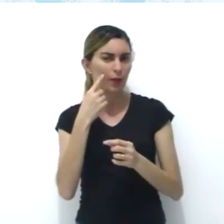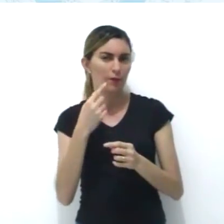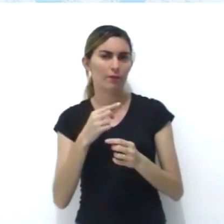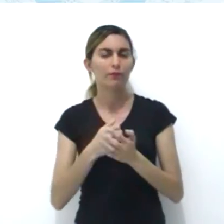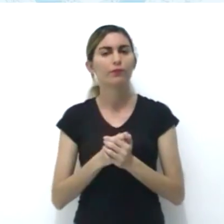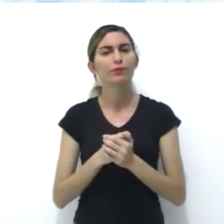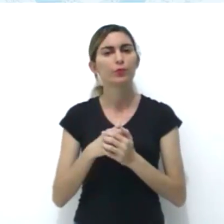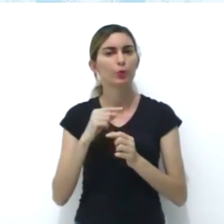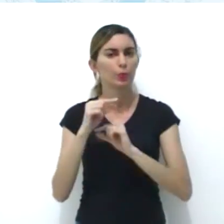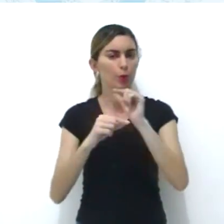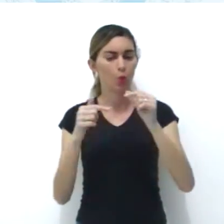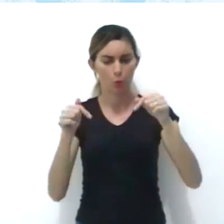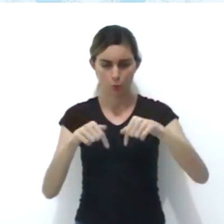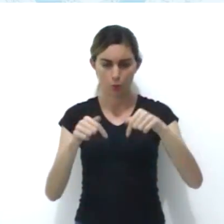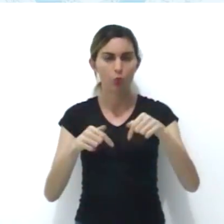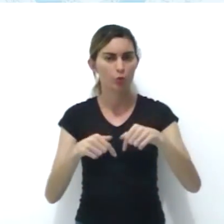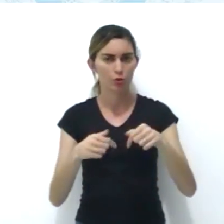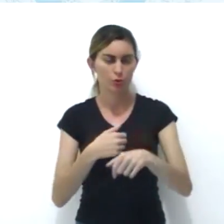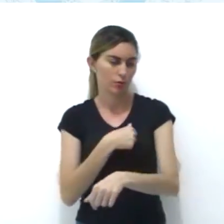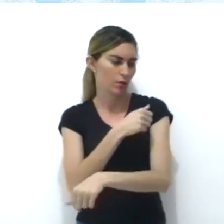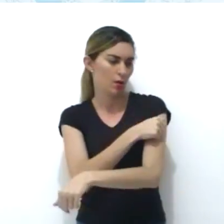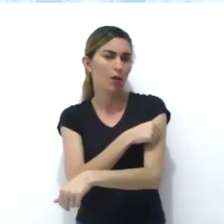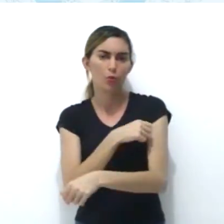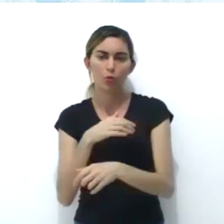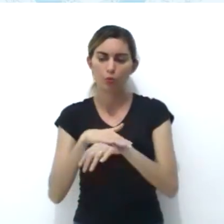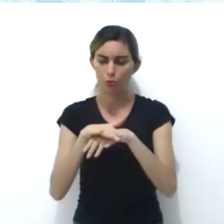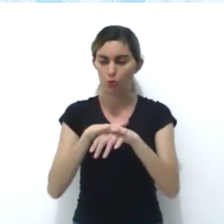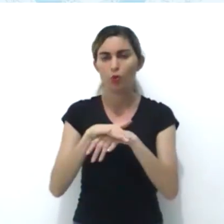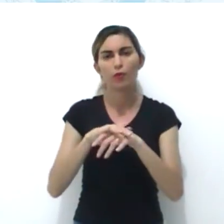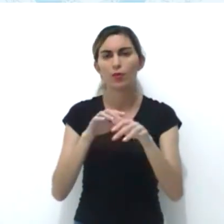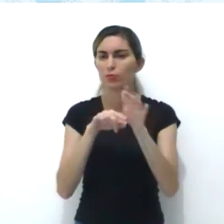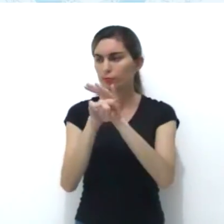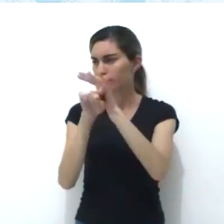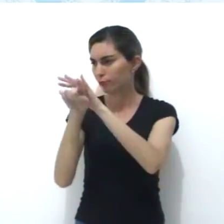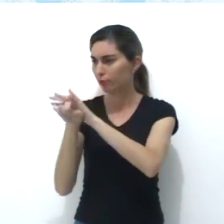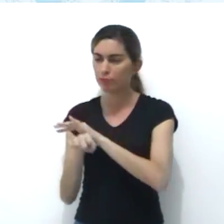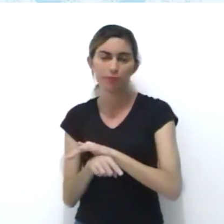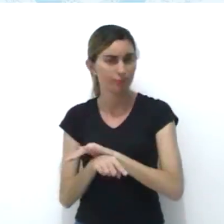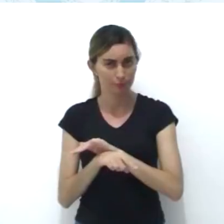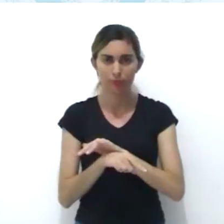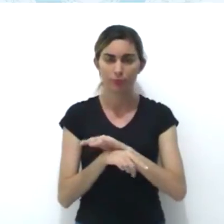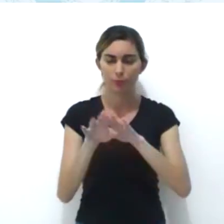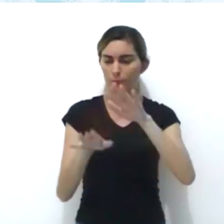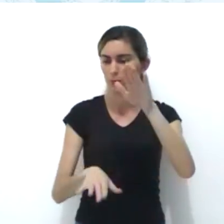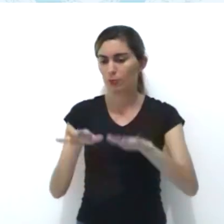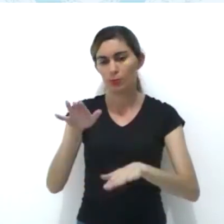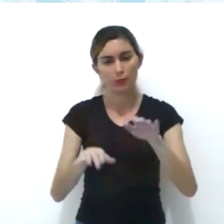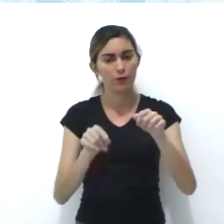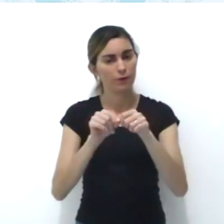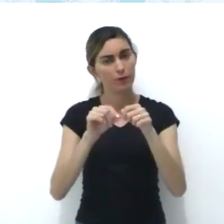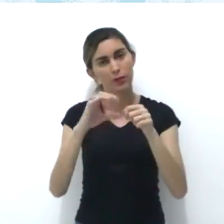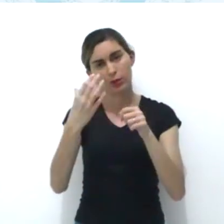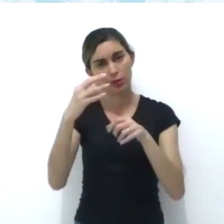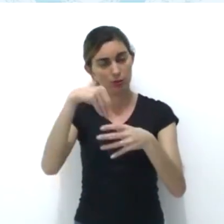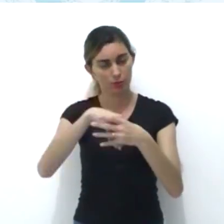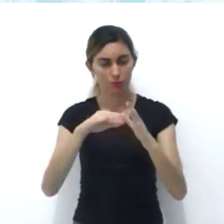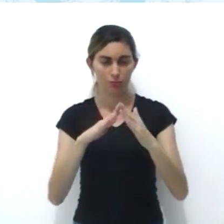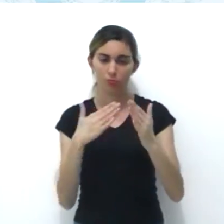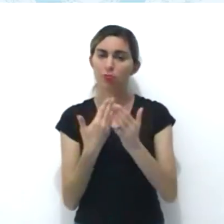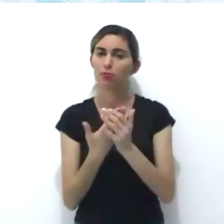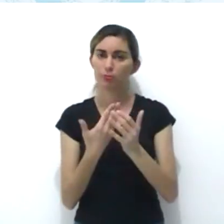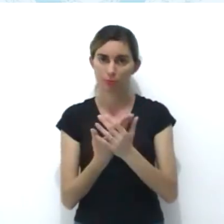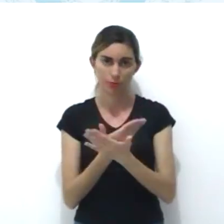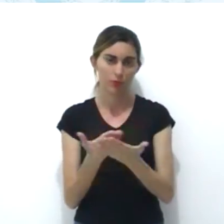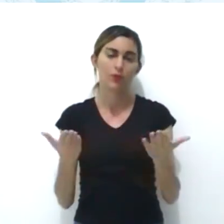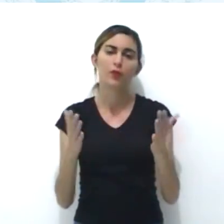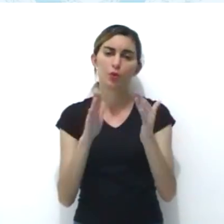pouquinho. Hoje, na nossa aula, a gente conversou sobre os questionamentos da possibilidade de se fazer ciência na escola,